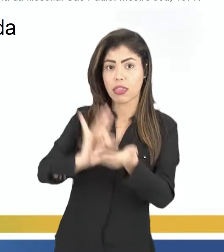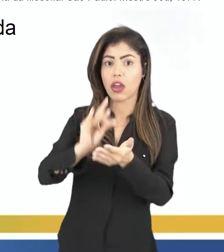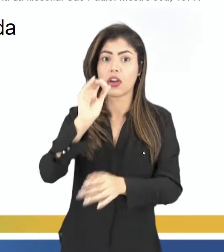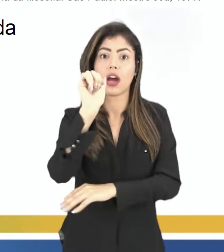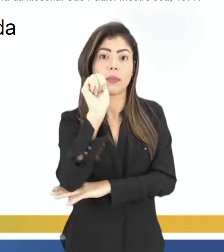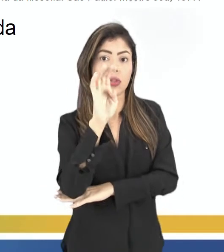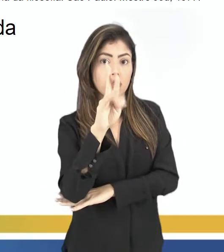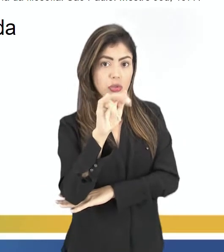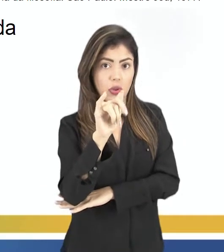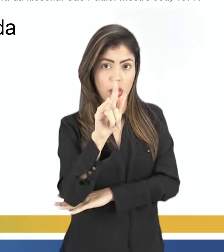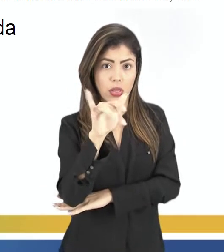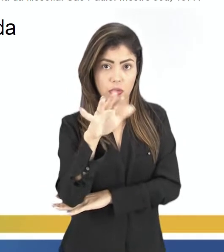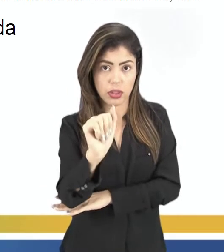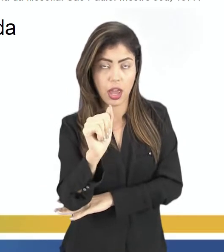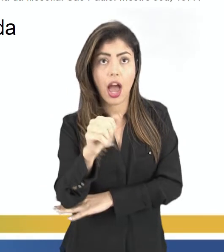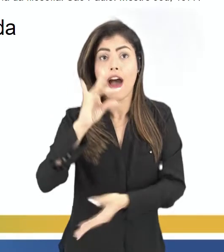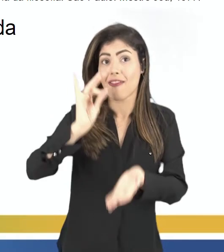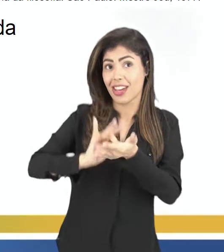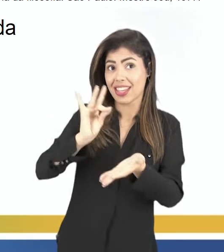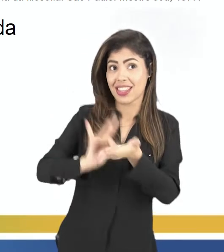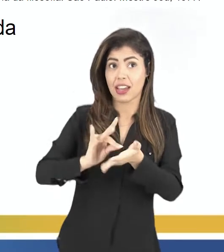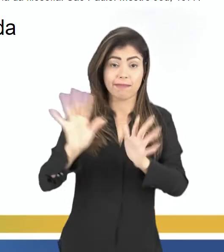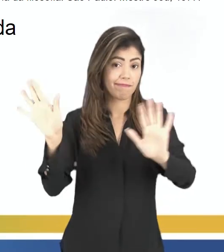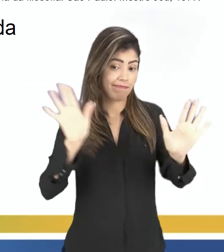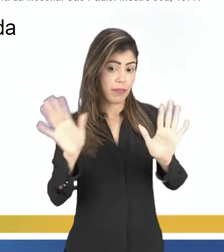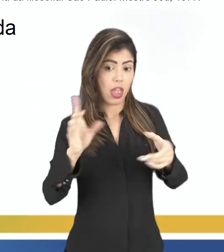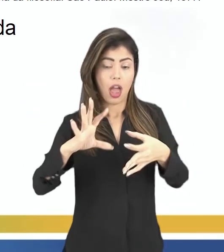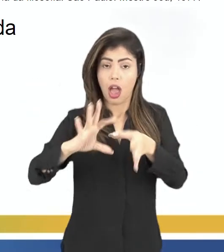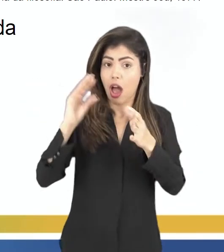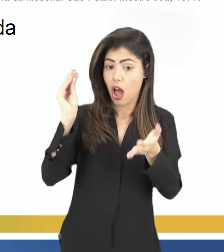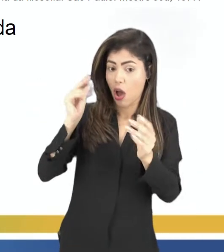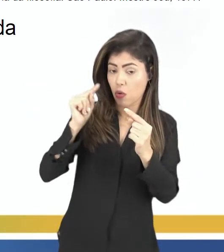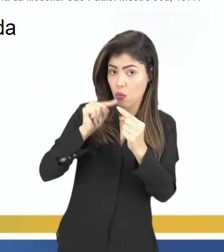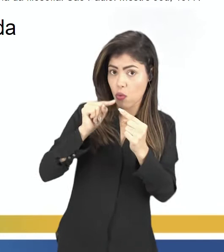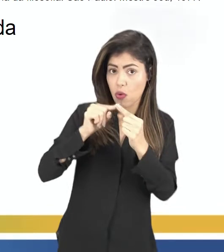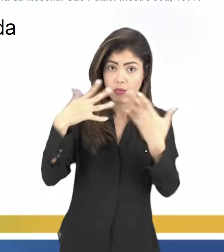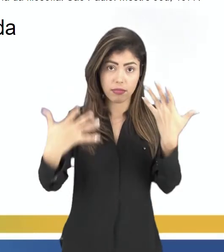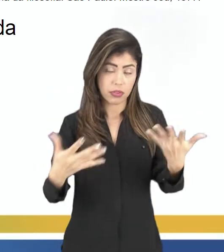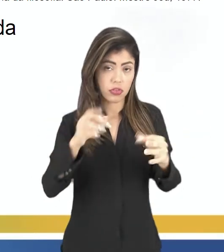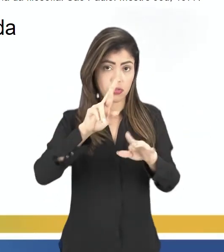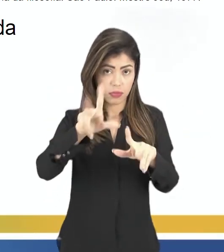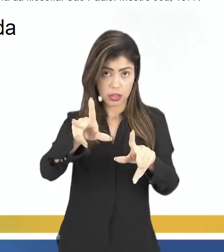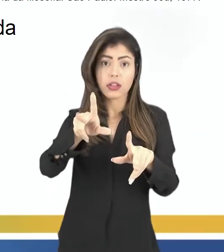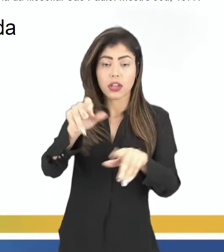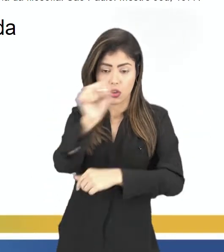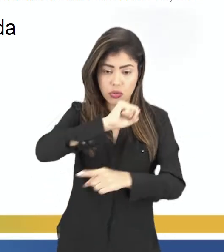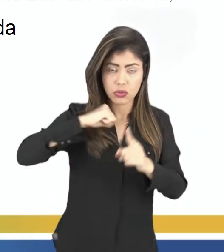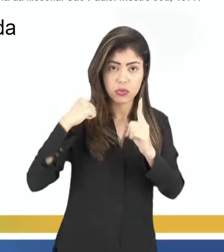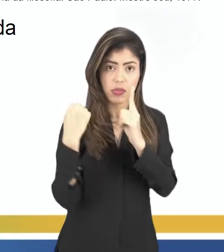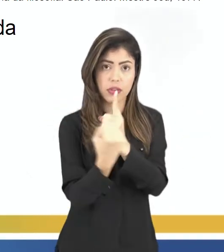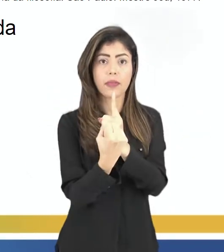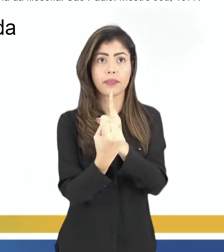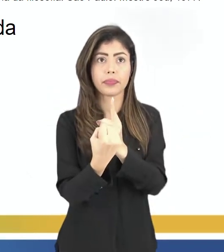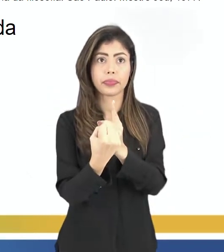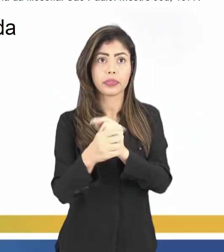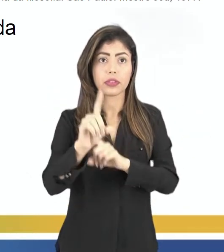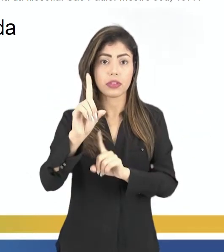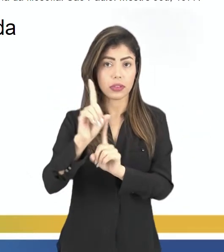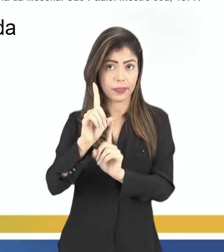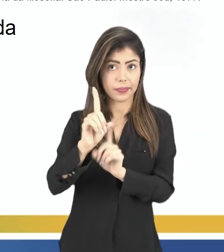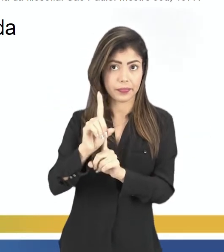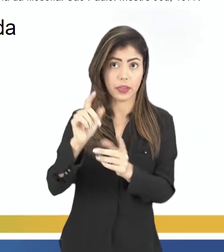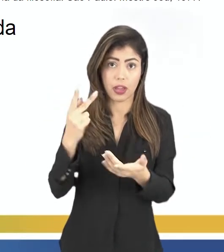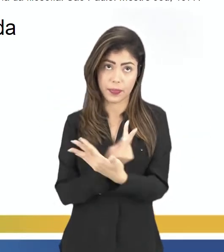absoluta. A verdade é relativa, ela é de acordo com as convenções sociais. Então eu já descartei a